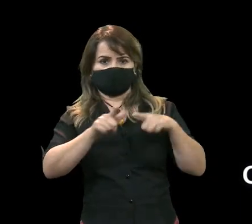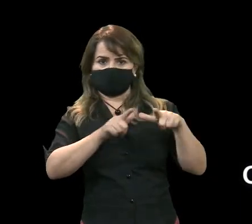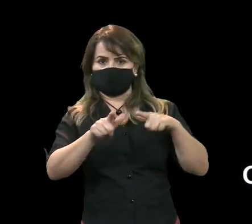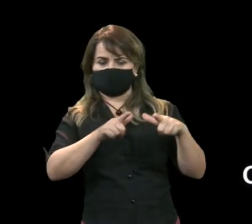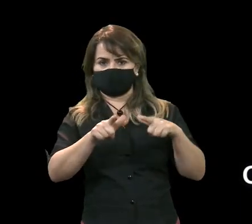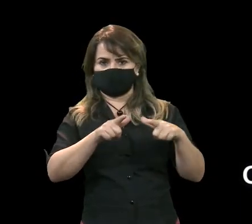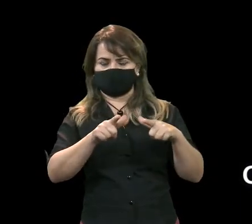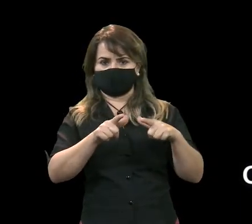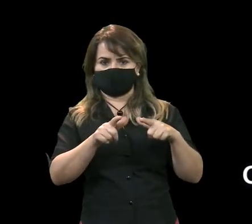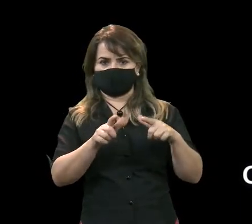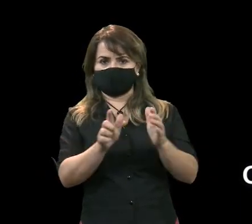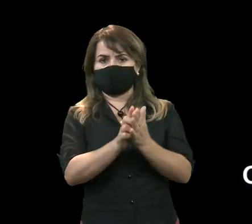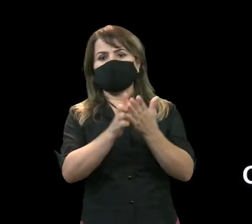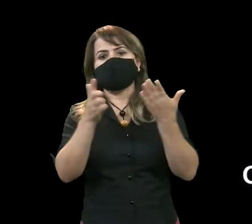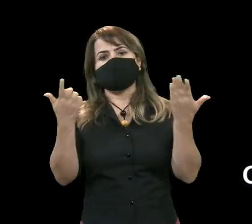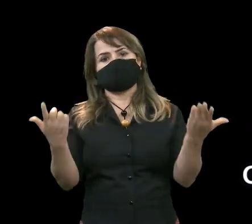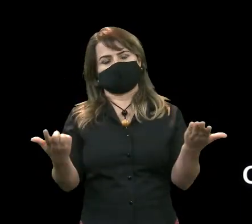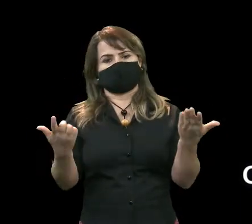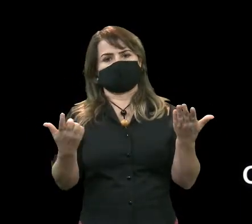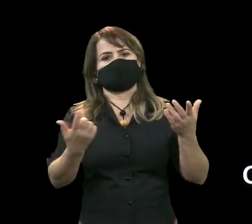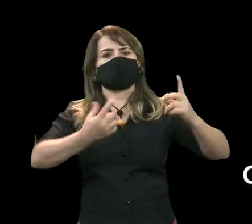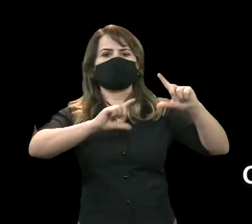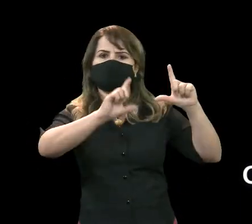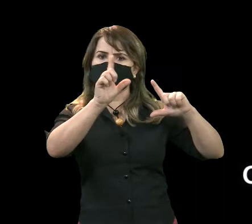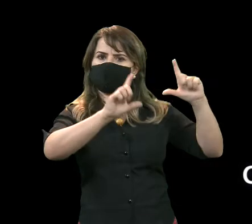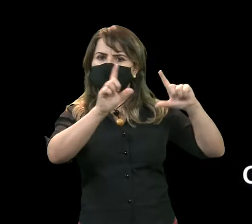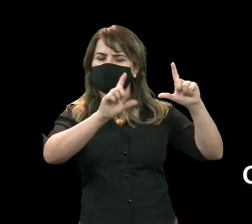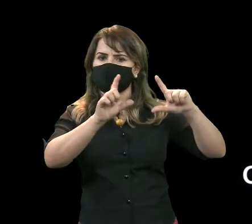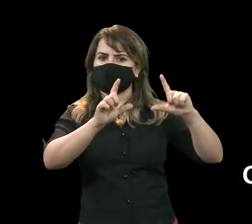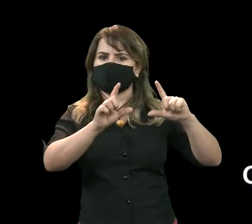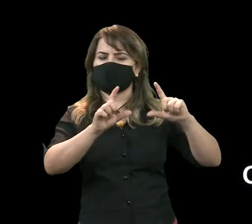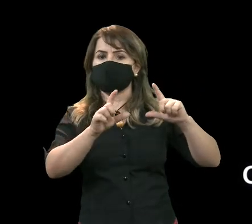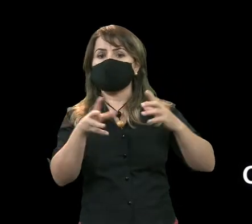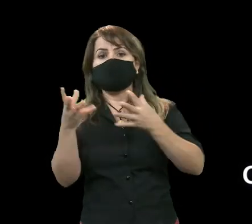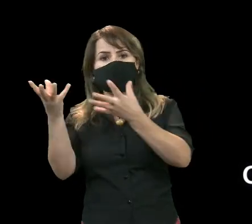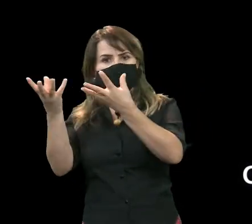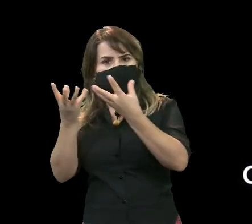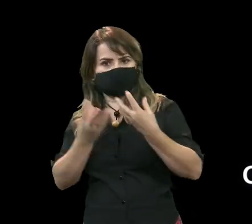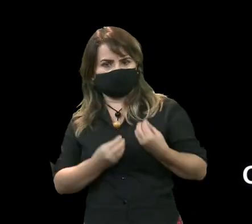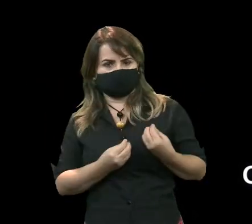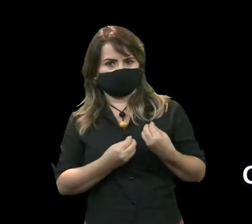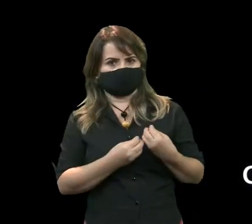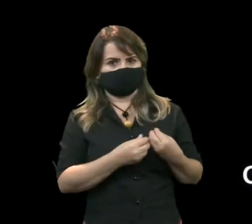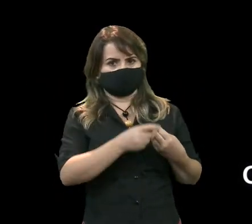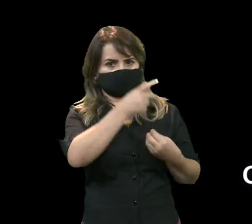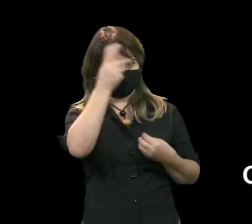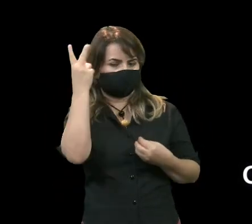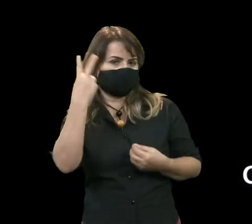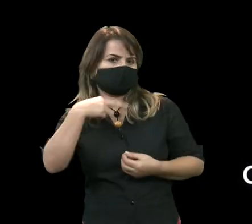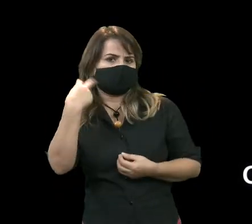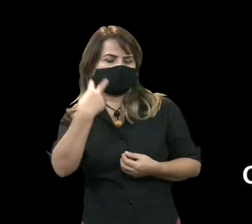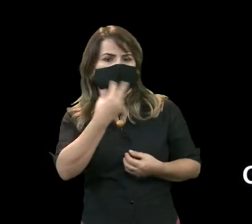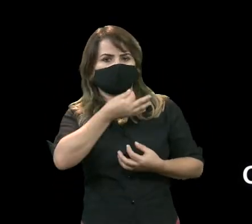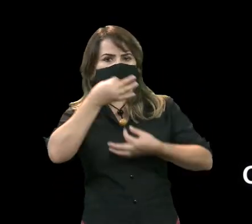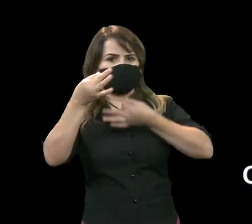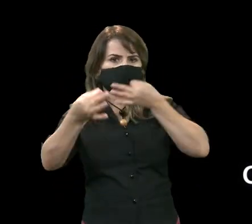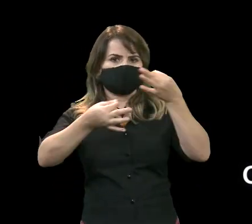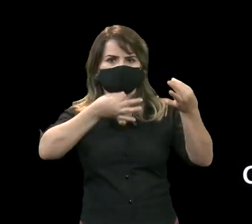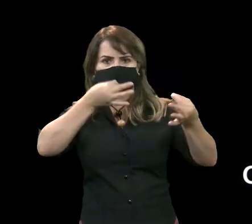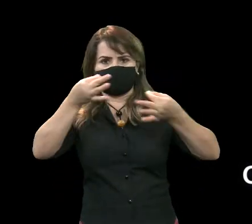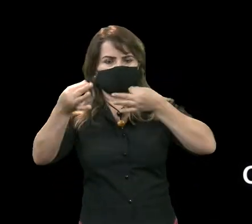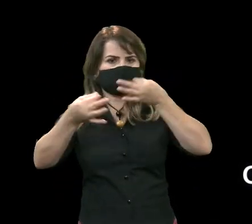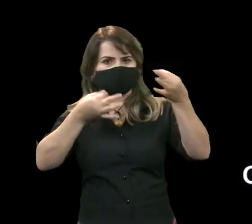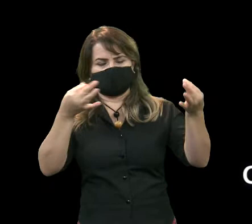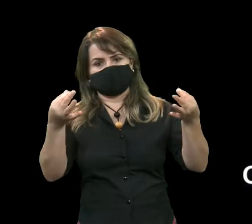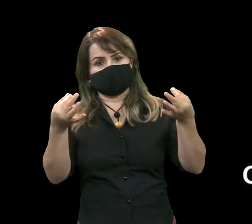a boa voz, que ouve a opinião de cada vereador e faz um resumo de tudo isso, agora tem aquela